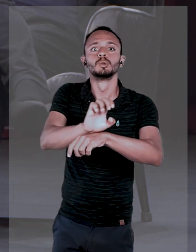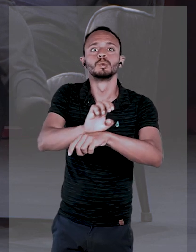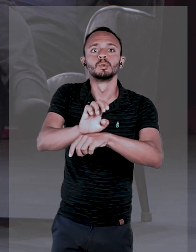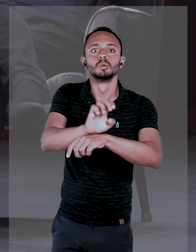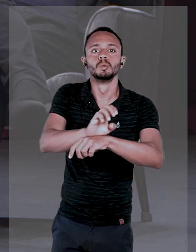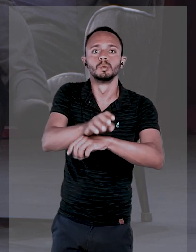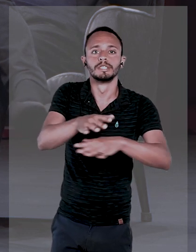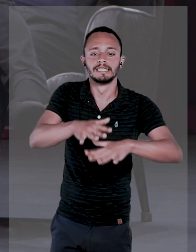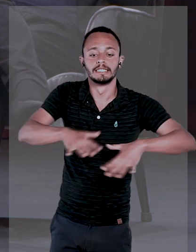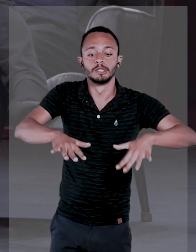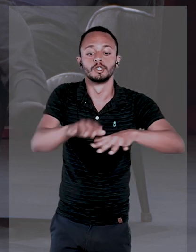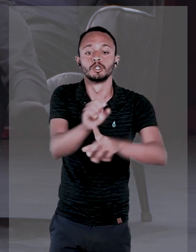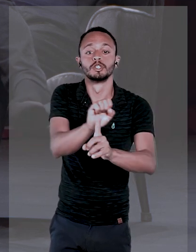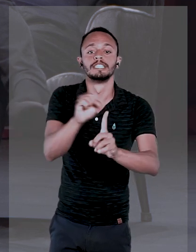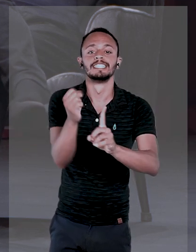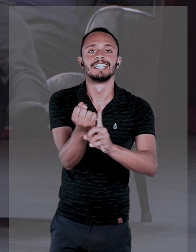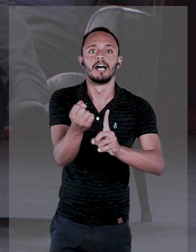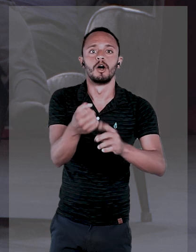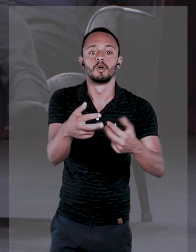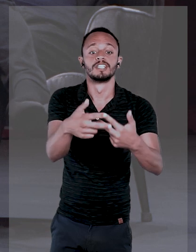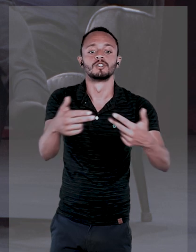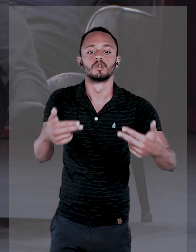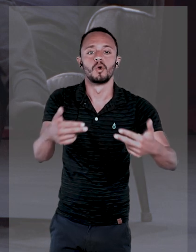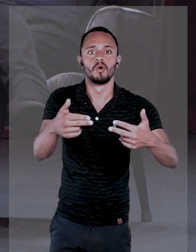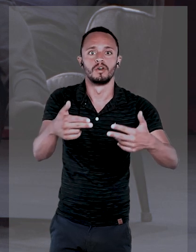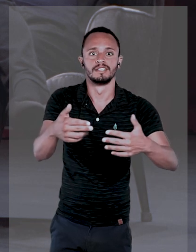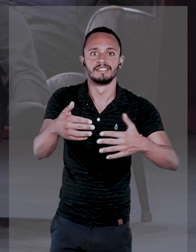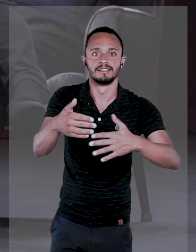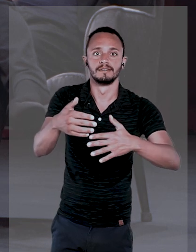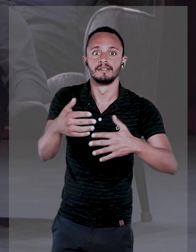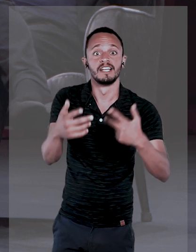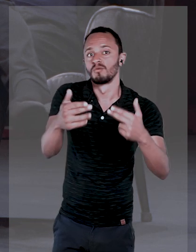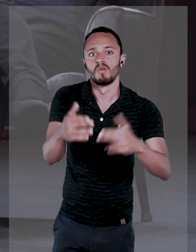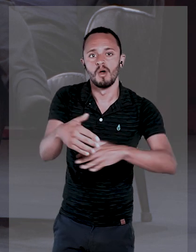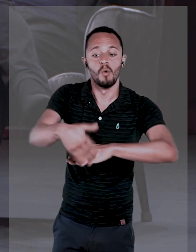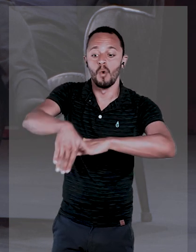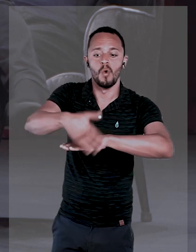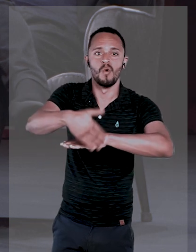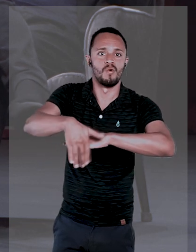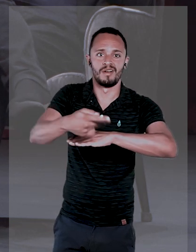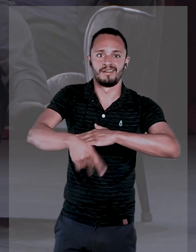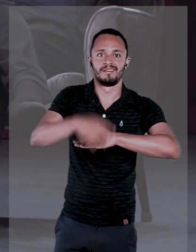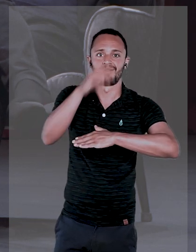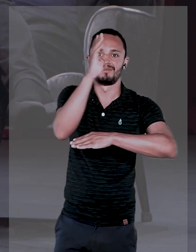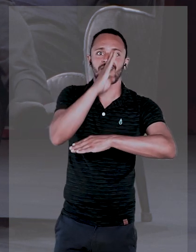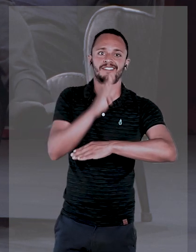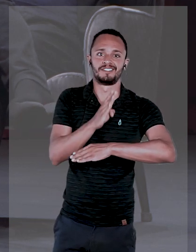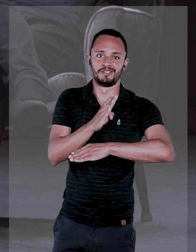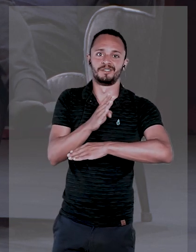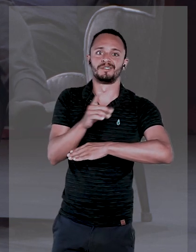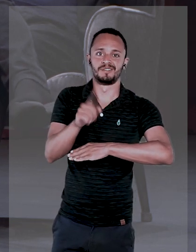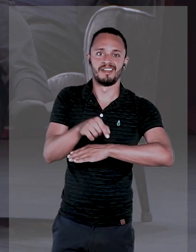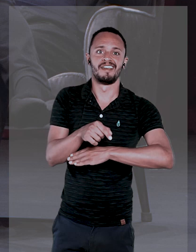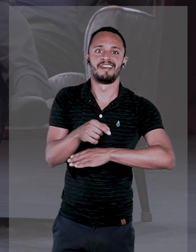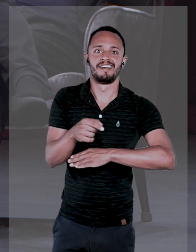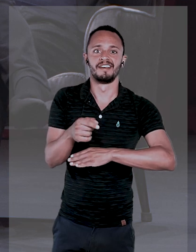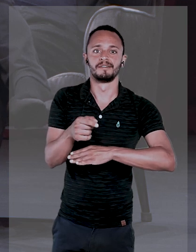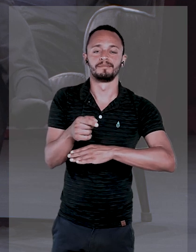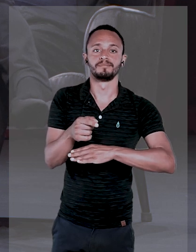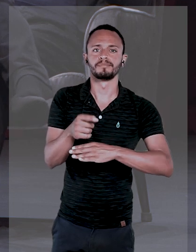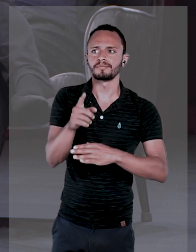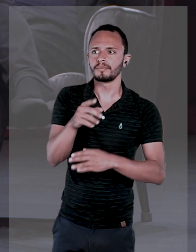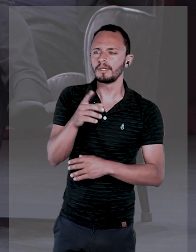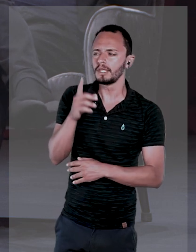façam parte das convenções estruturais, estejam nas estruturas das coisas, como, por exemplo, as ruas são. Não é?